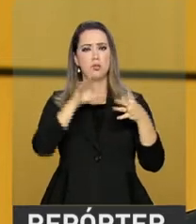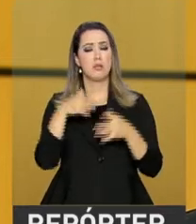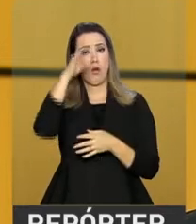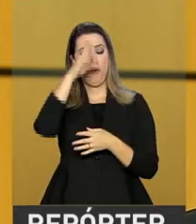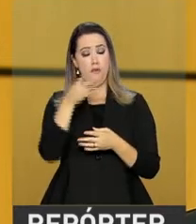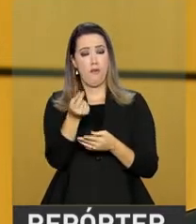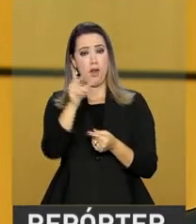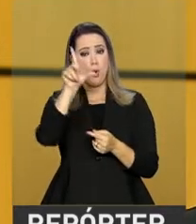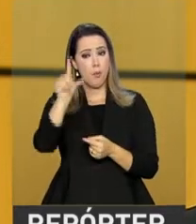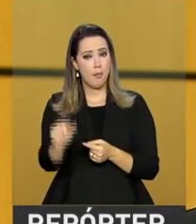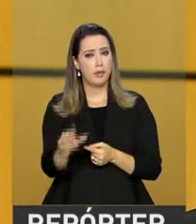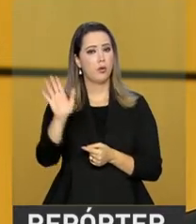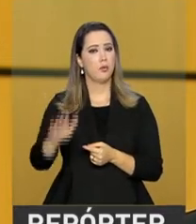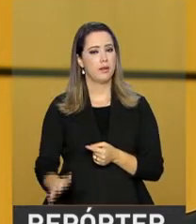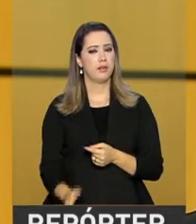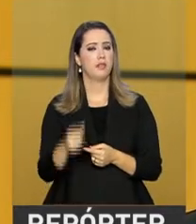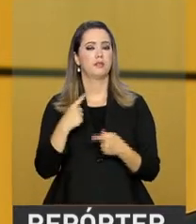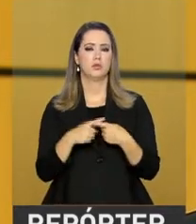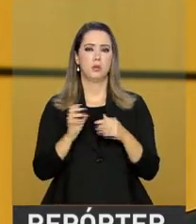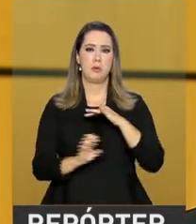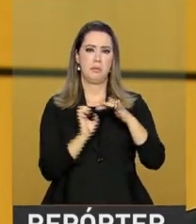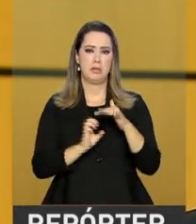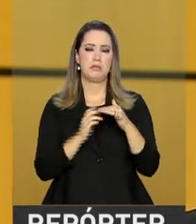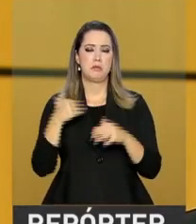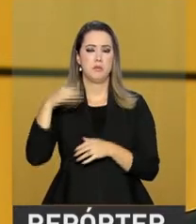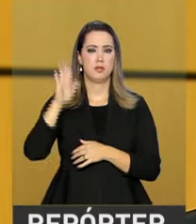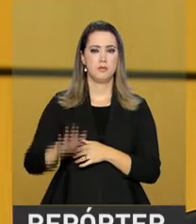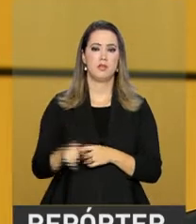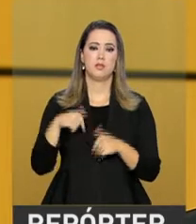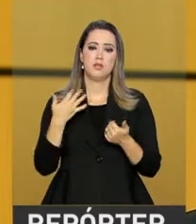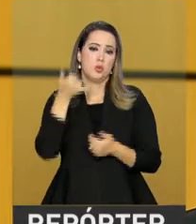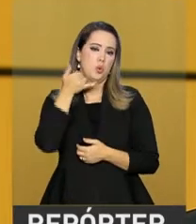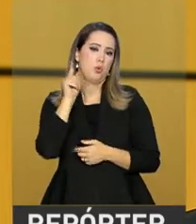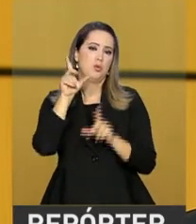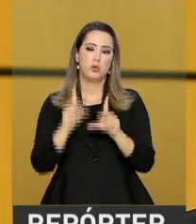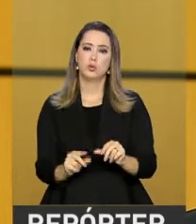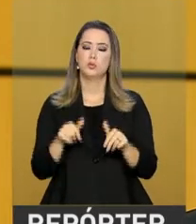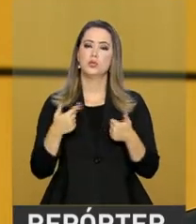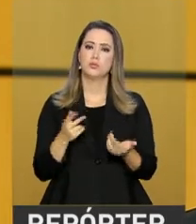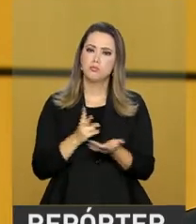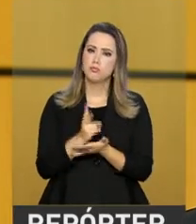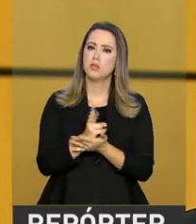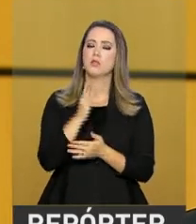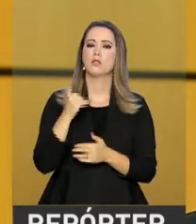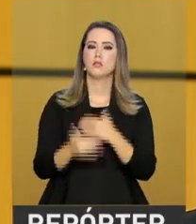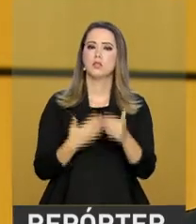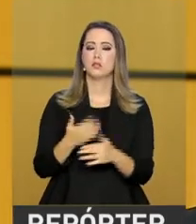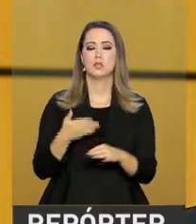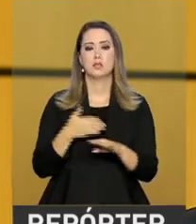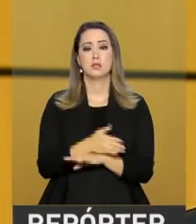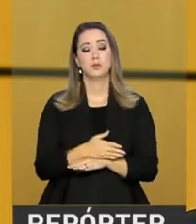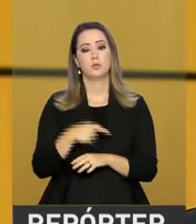entre empresas então é a quantidade de linhas caiu mas ainda assim a penetração total do serviço